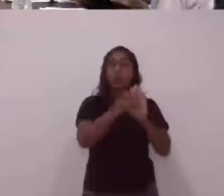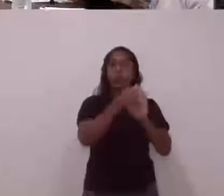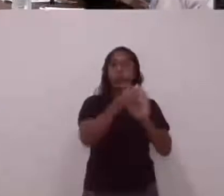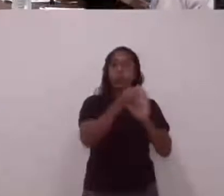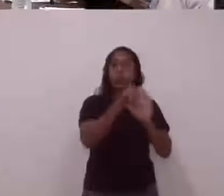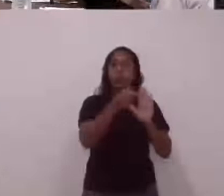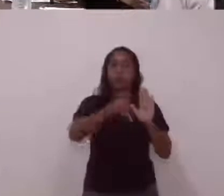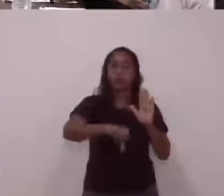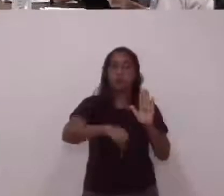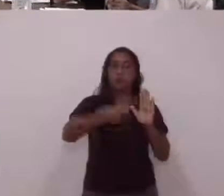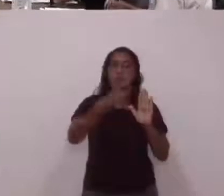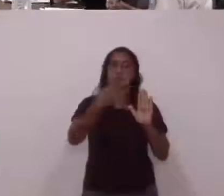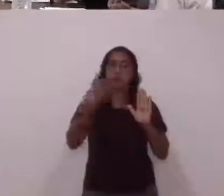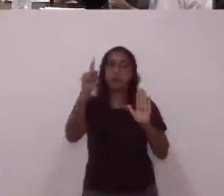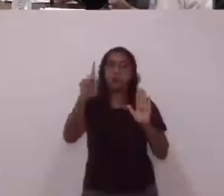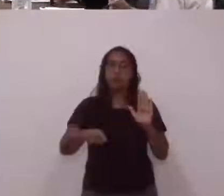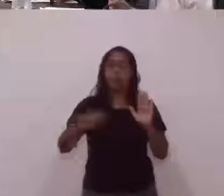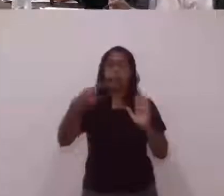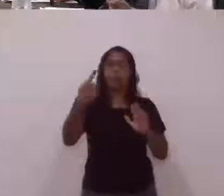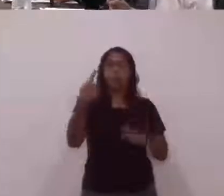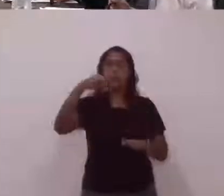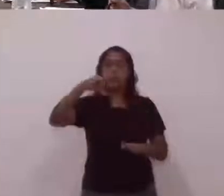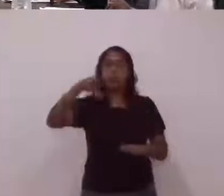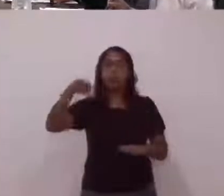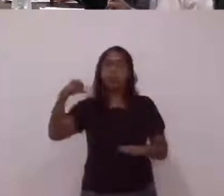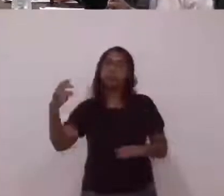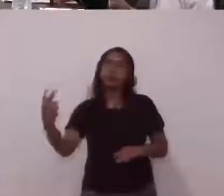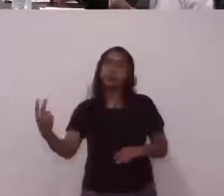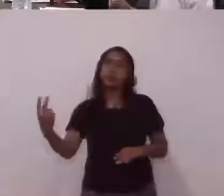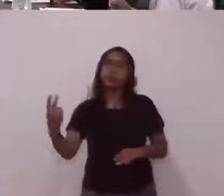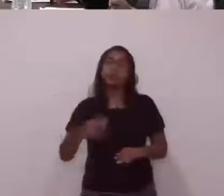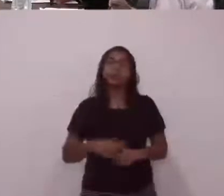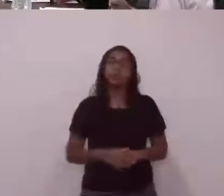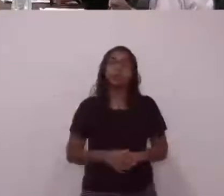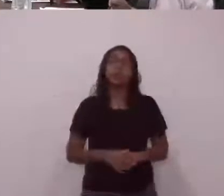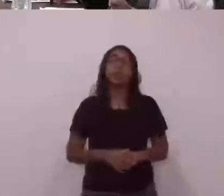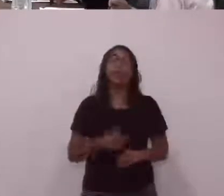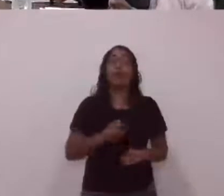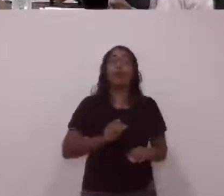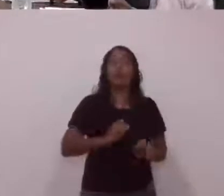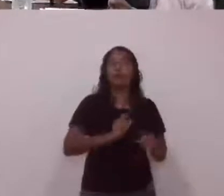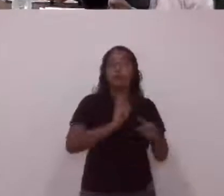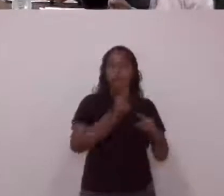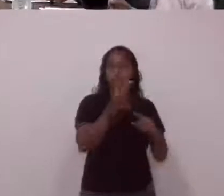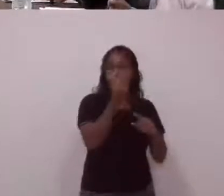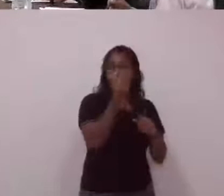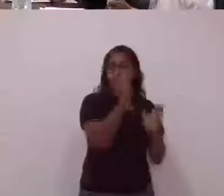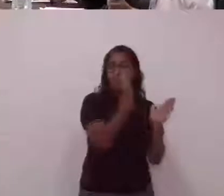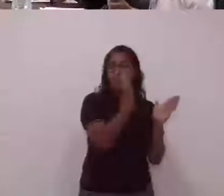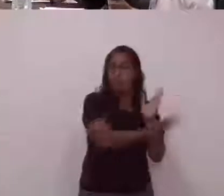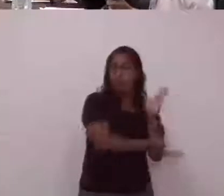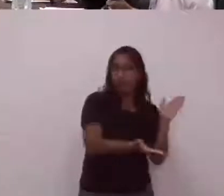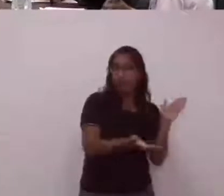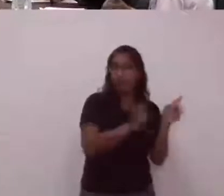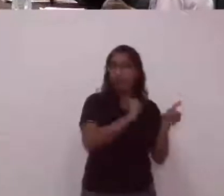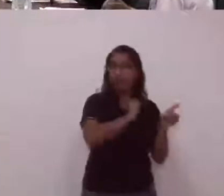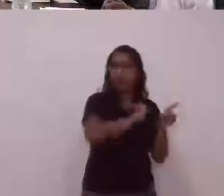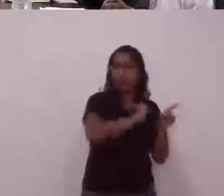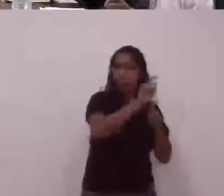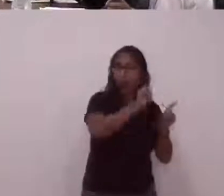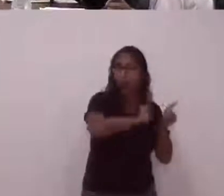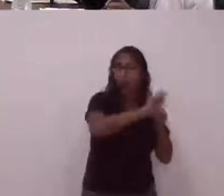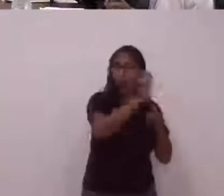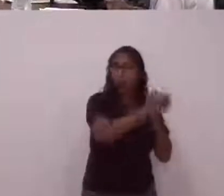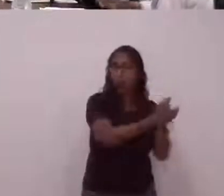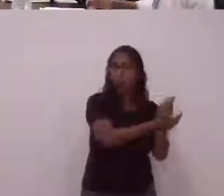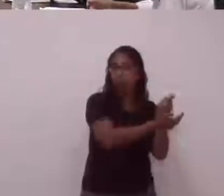.924, barra 1992. O prejuízo correspondente a todos os pagamentos feitos pelo